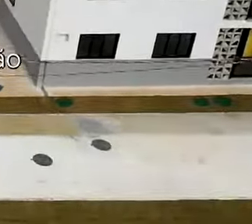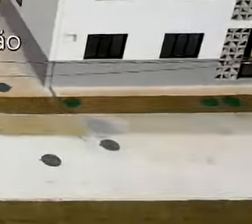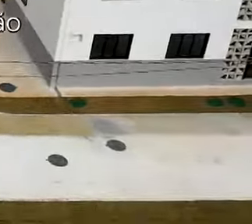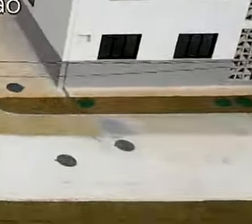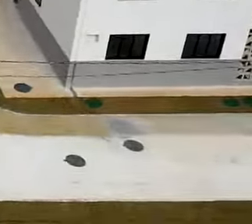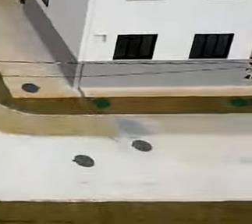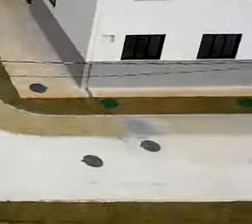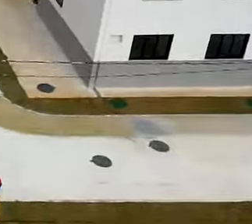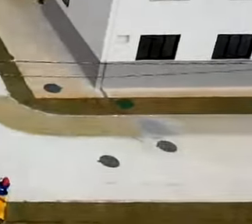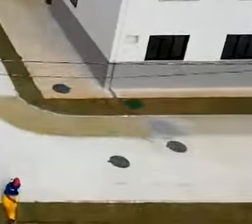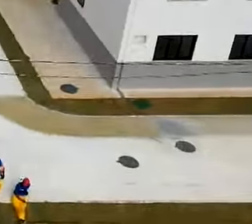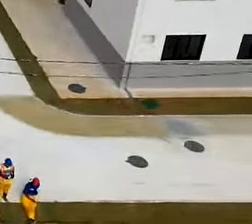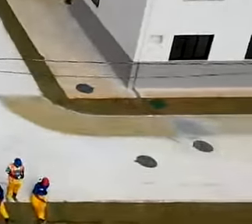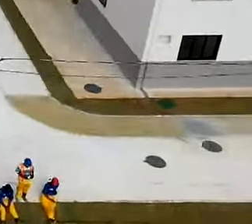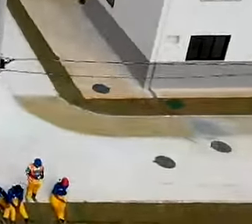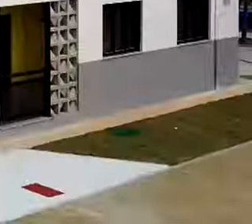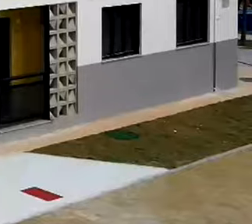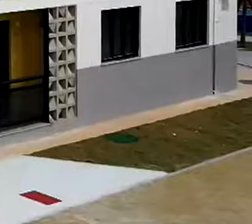Legenda